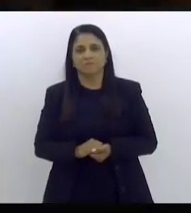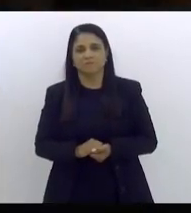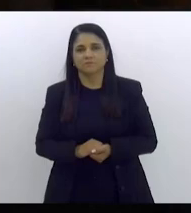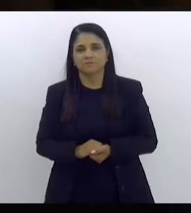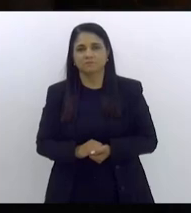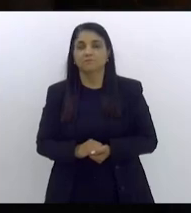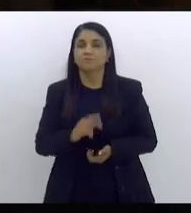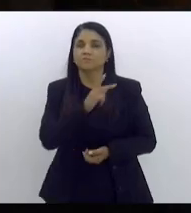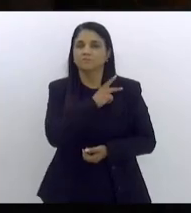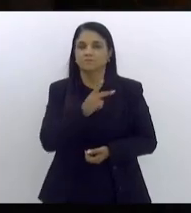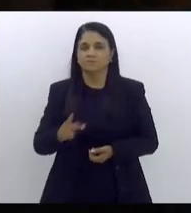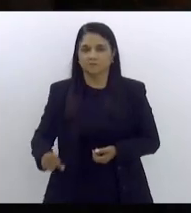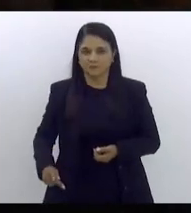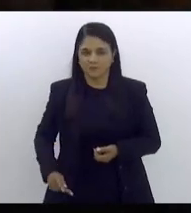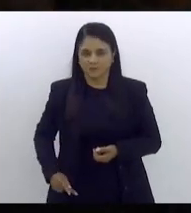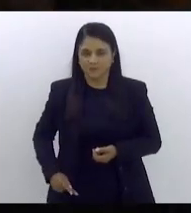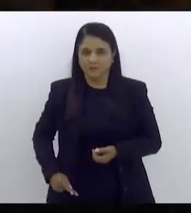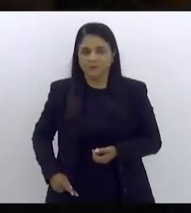Senhora presidente,